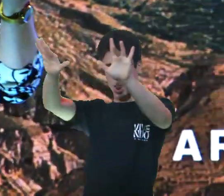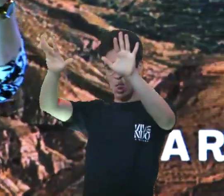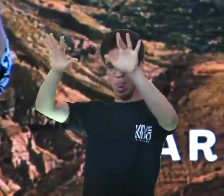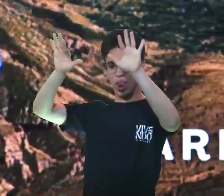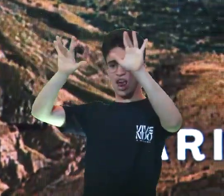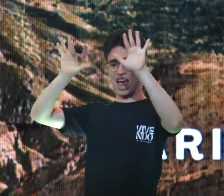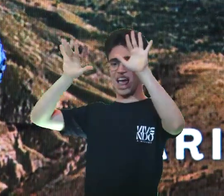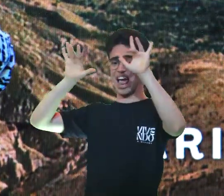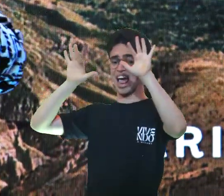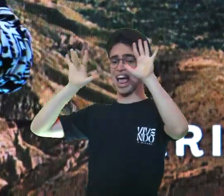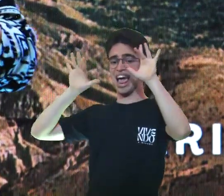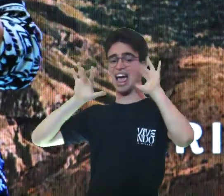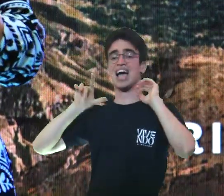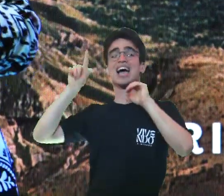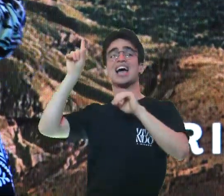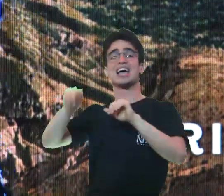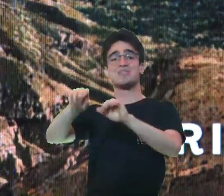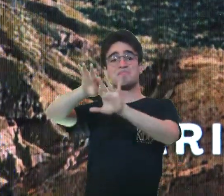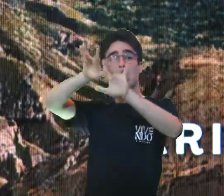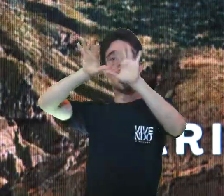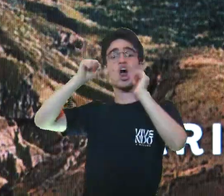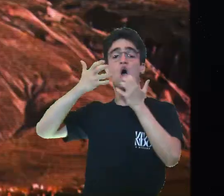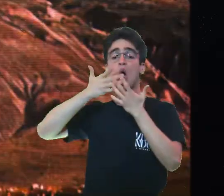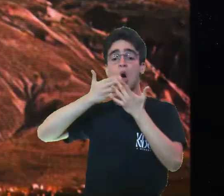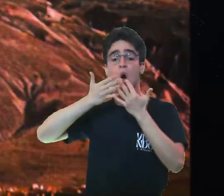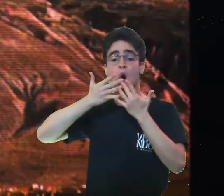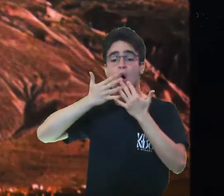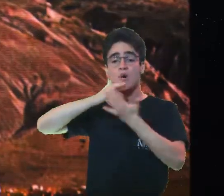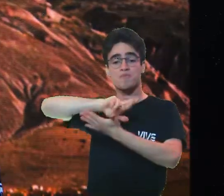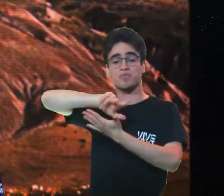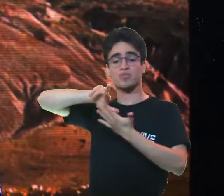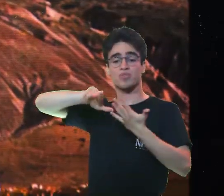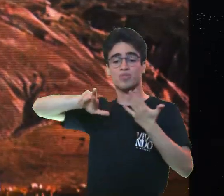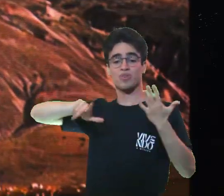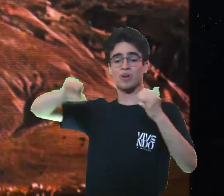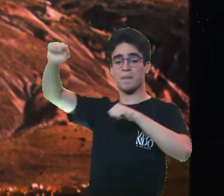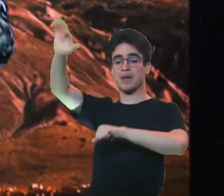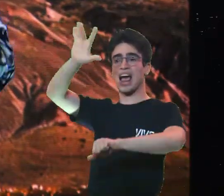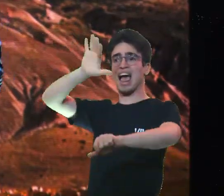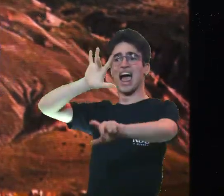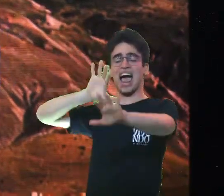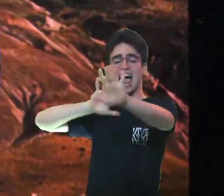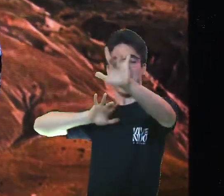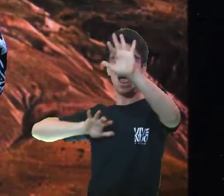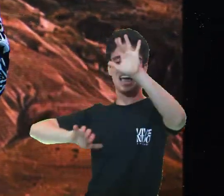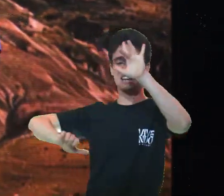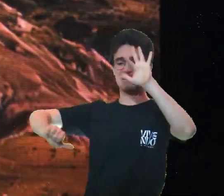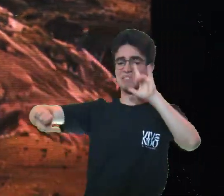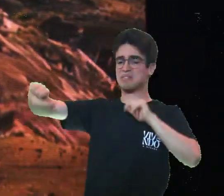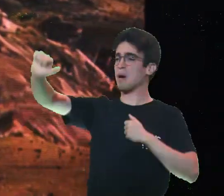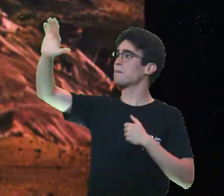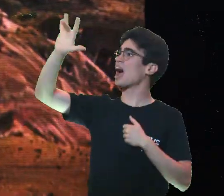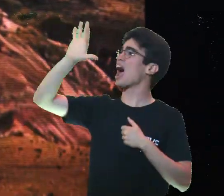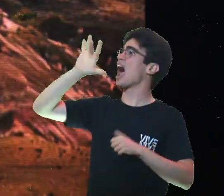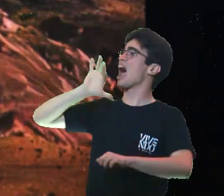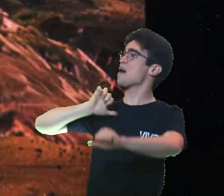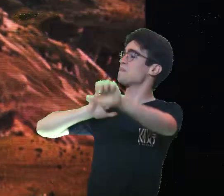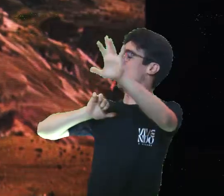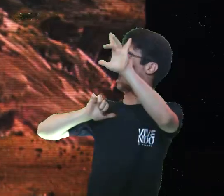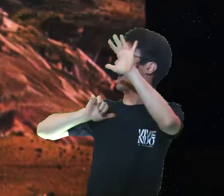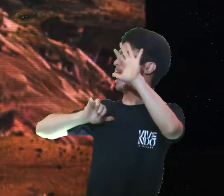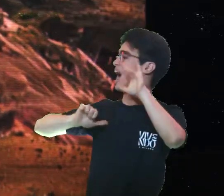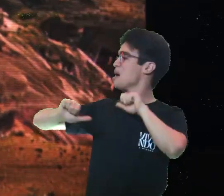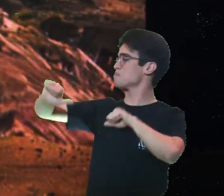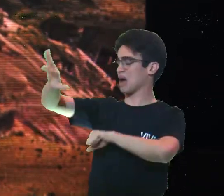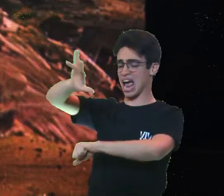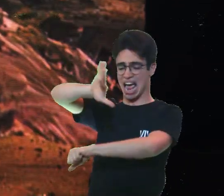fina, colorida. E quando as gotas das chuvas começam a cair sobre a